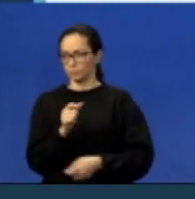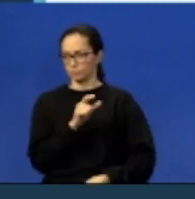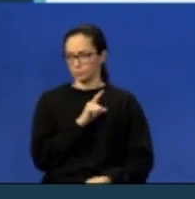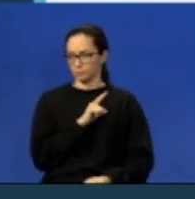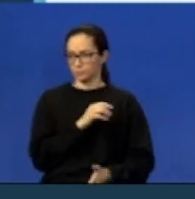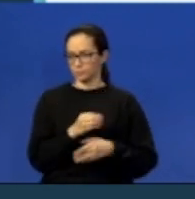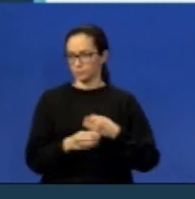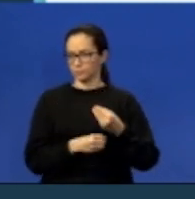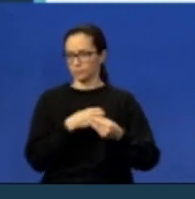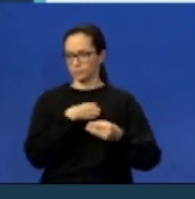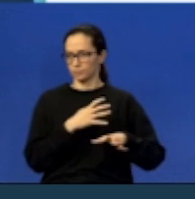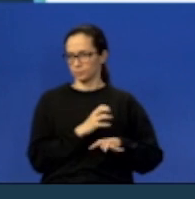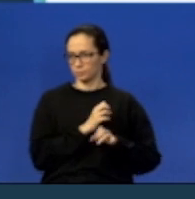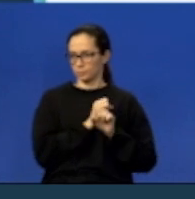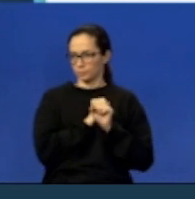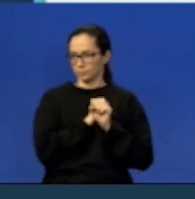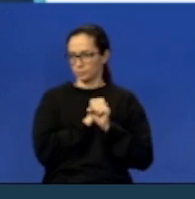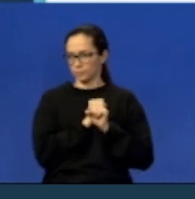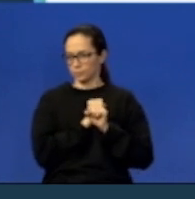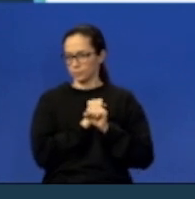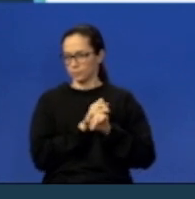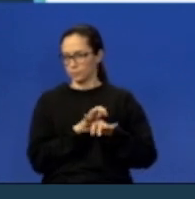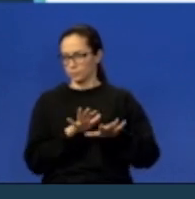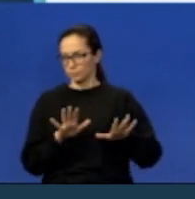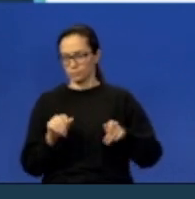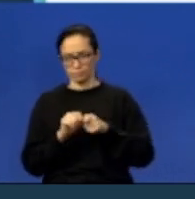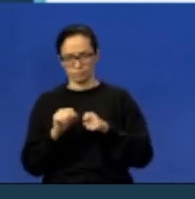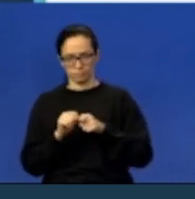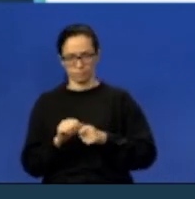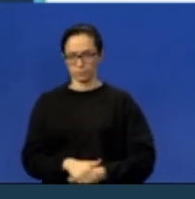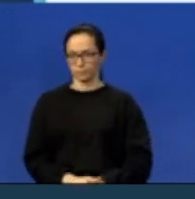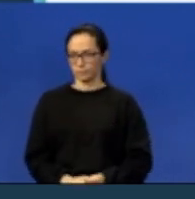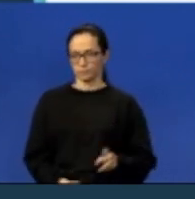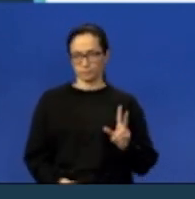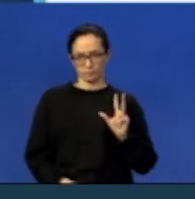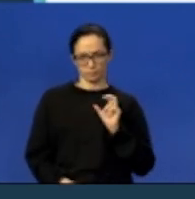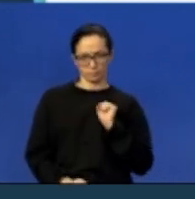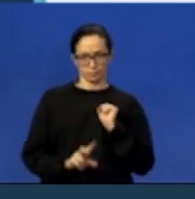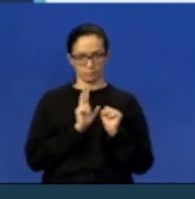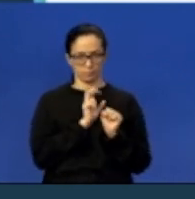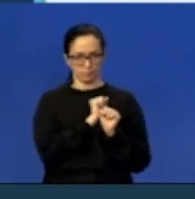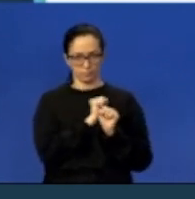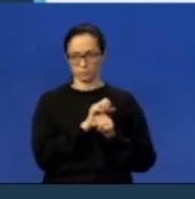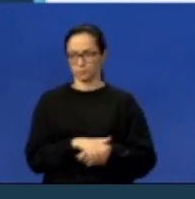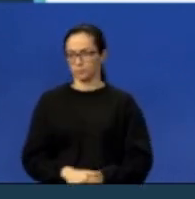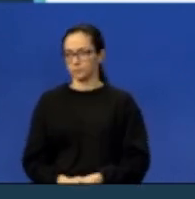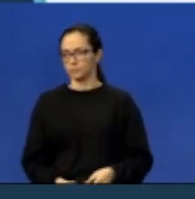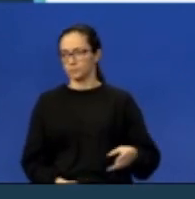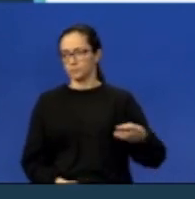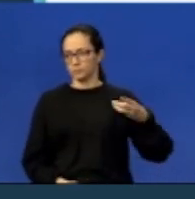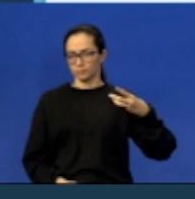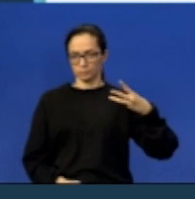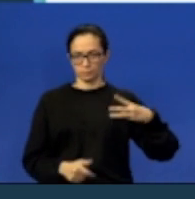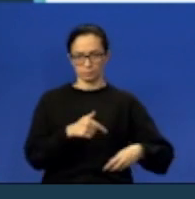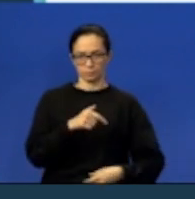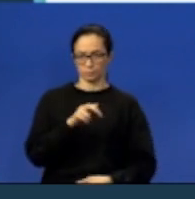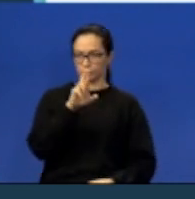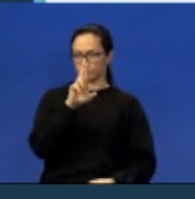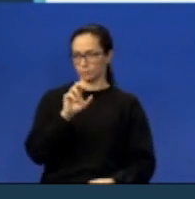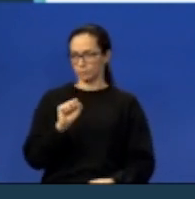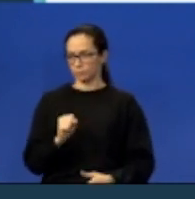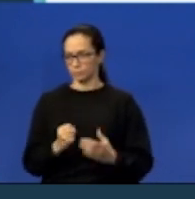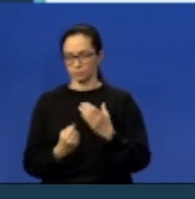seja, contração atrial seguida de contração ventricular. E o item 3, o complexo QRS em um